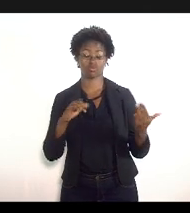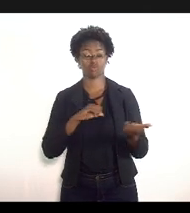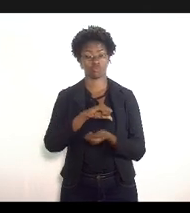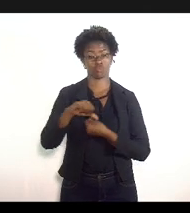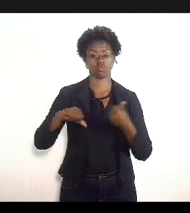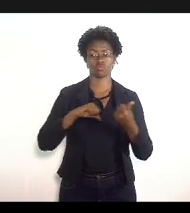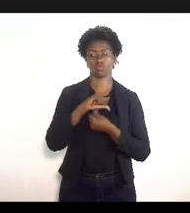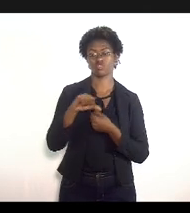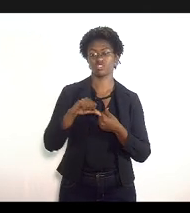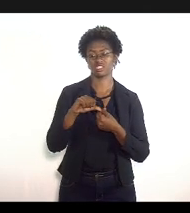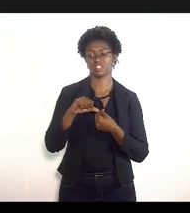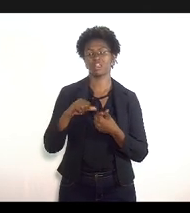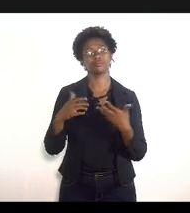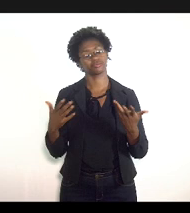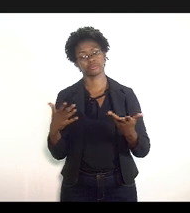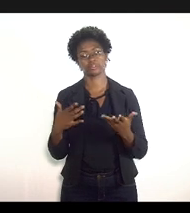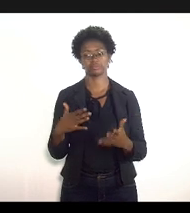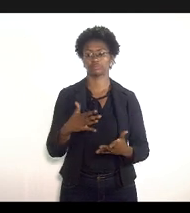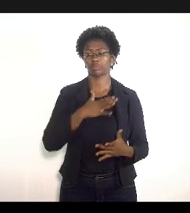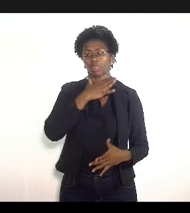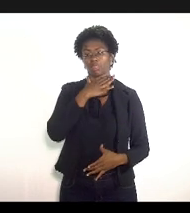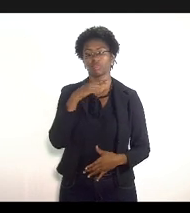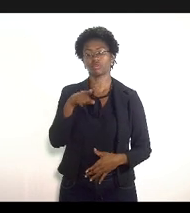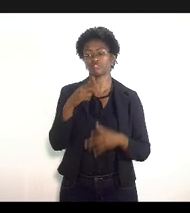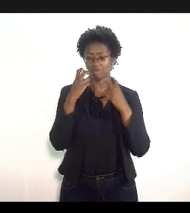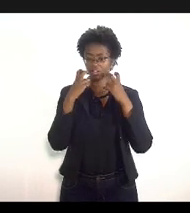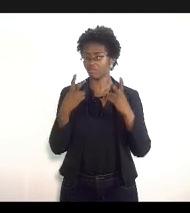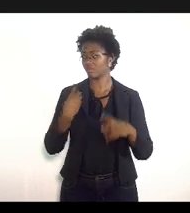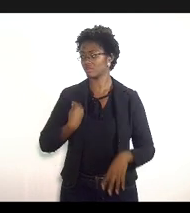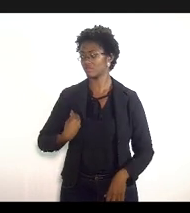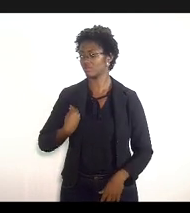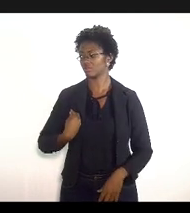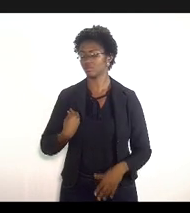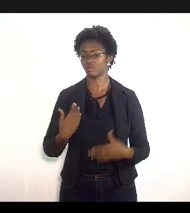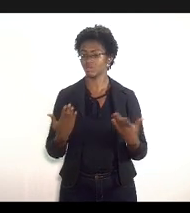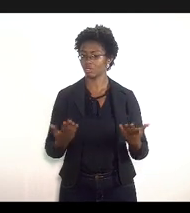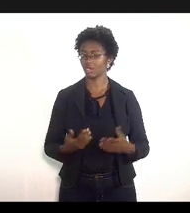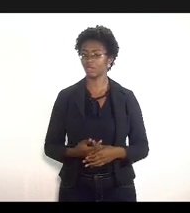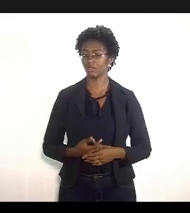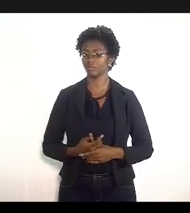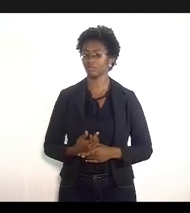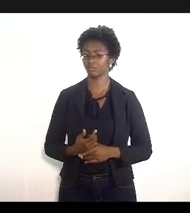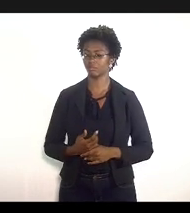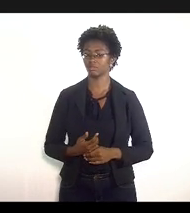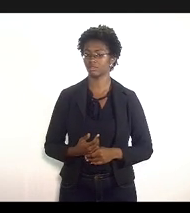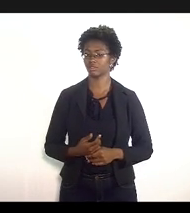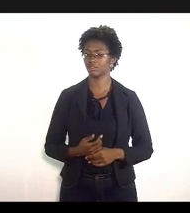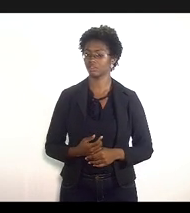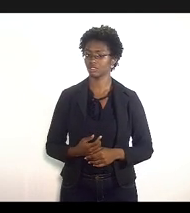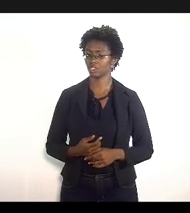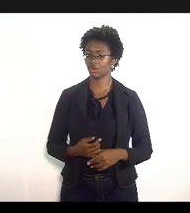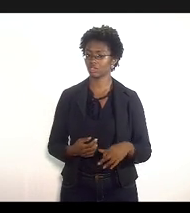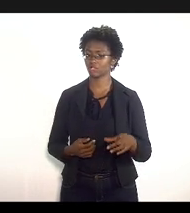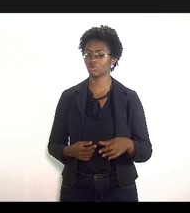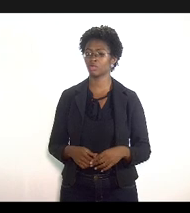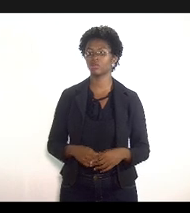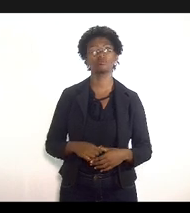então fica esse caos que nós estamos vivenciando. Há uma articulação